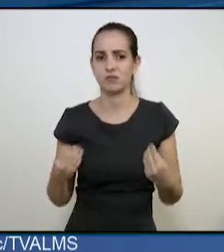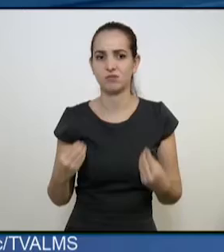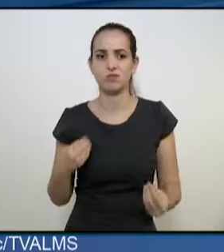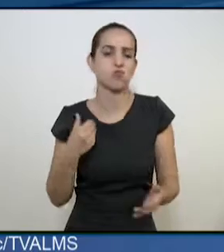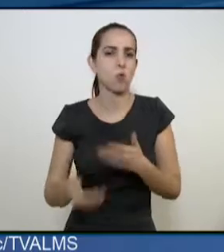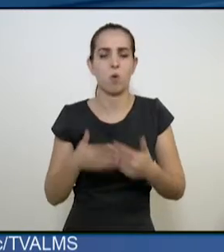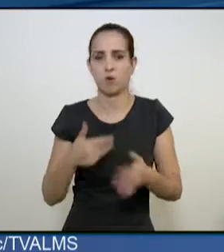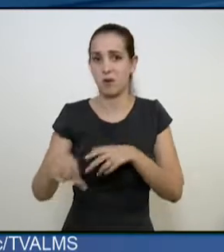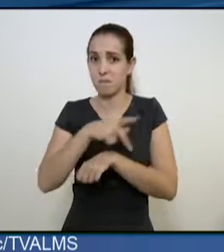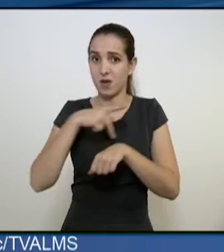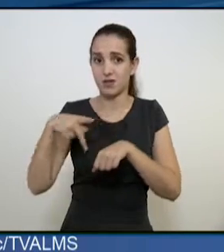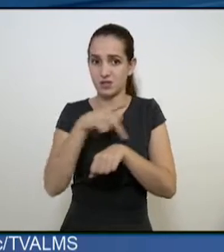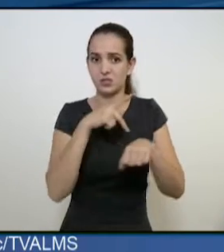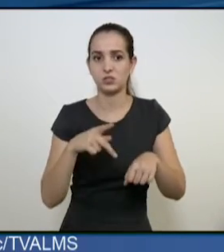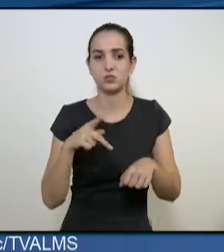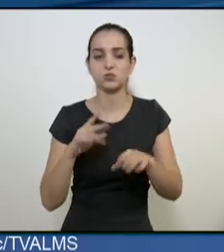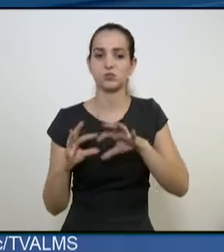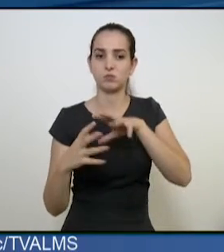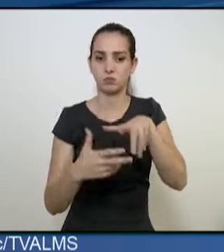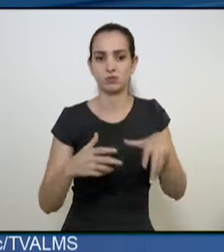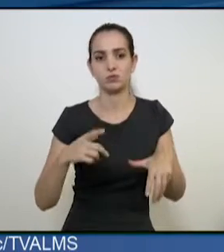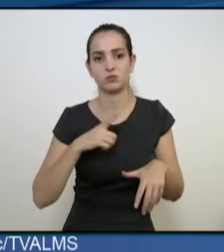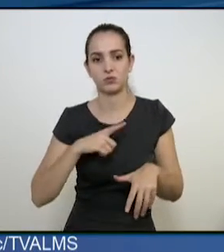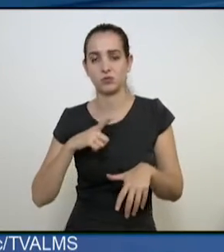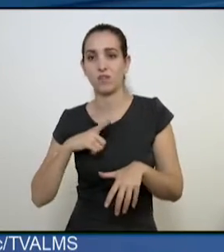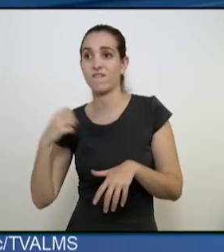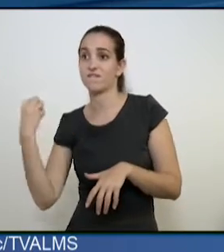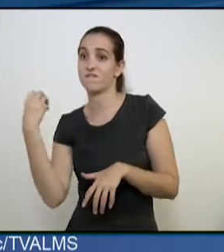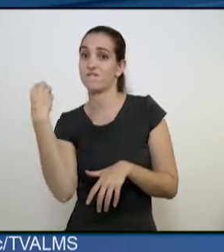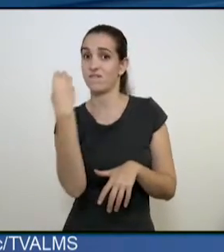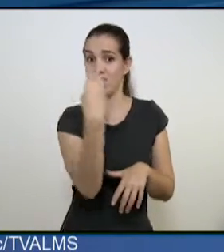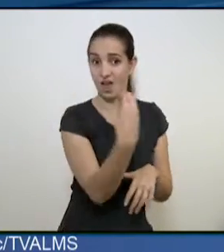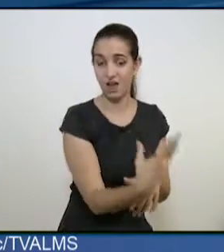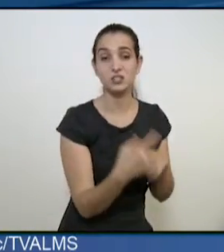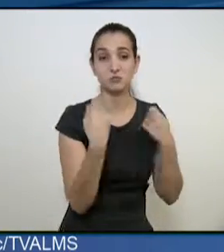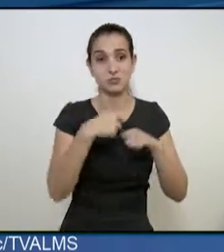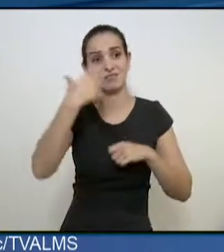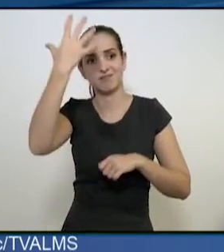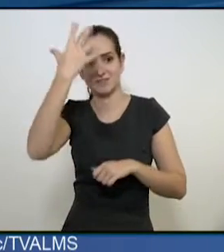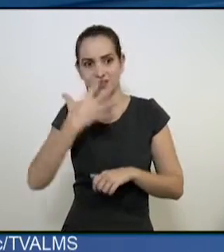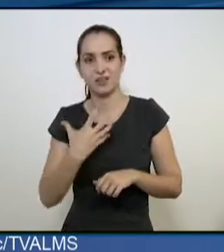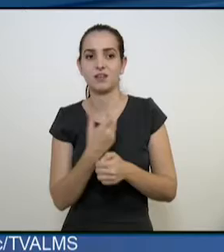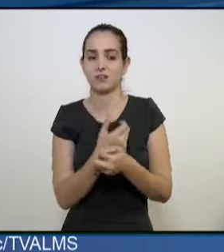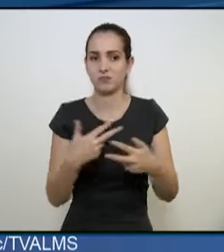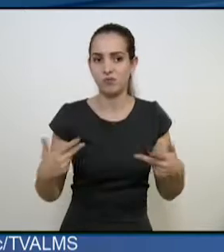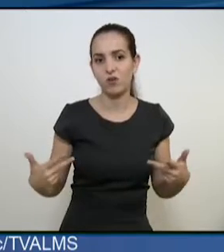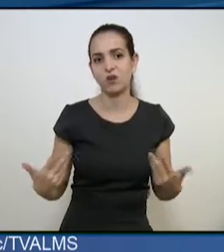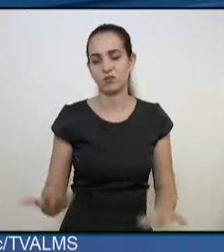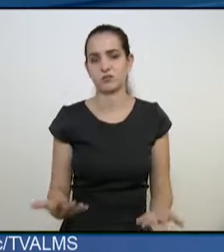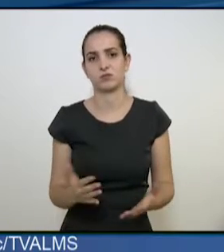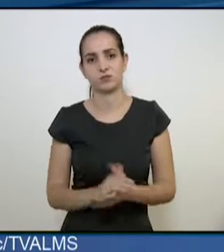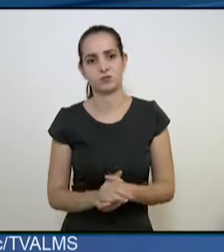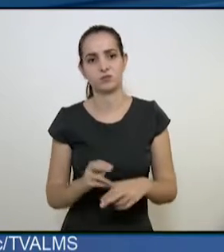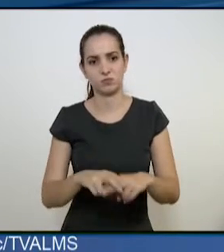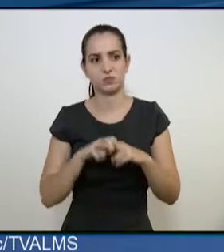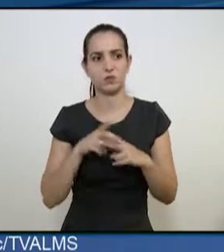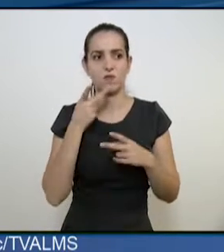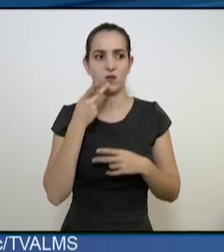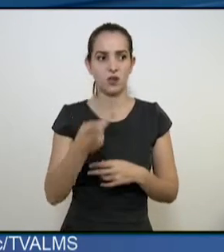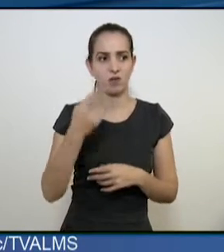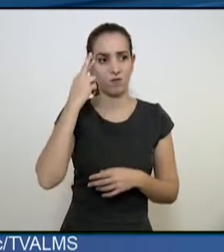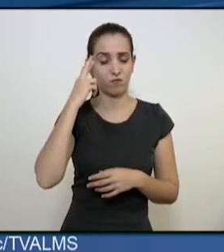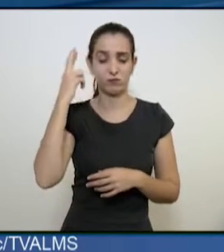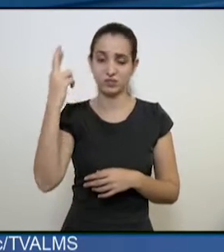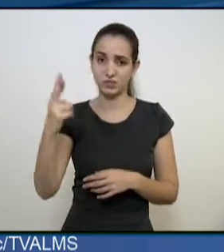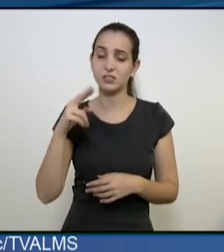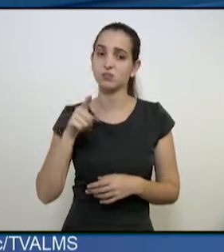qualquer país do mundo, para você fazer a imigração, é um negócio sério. É verdade. Né? Então, quero dizer a Vossa Excelência que é muito feliz e